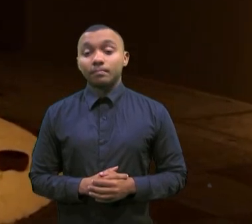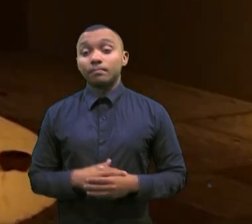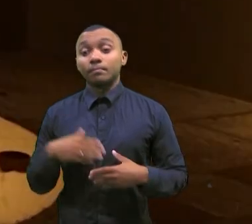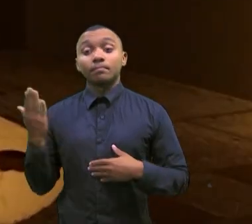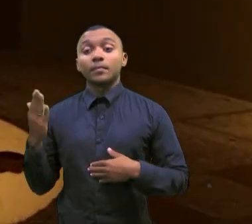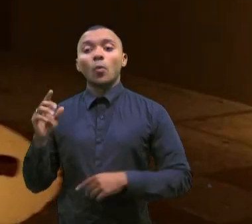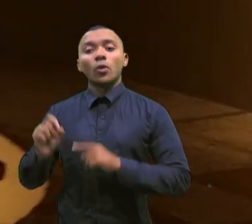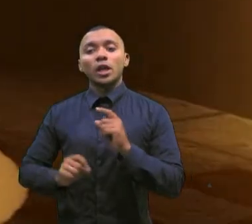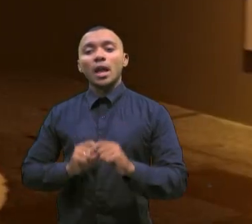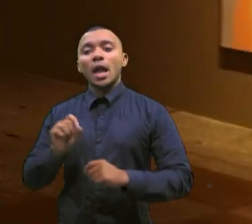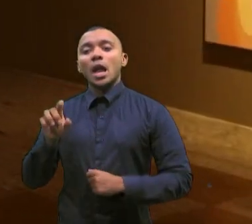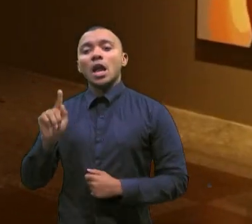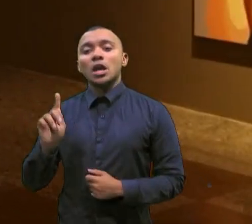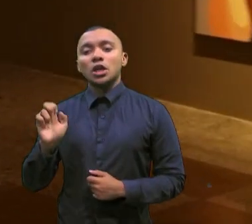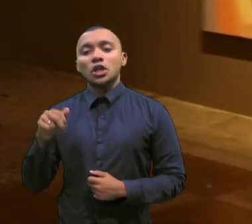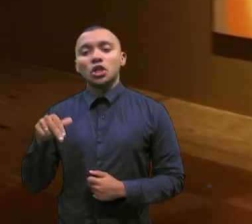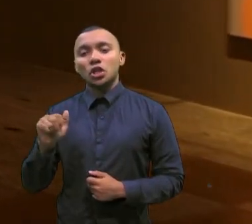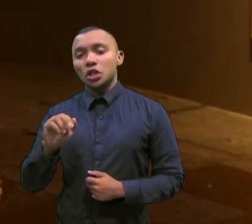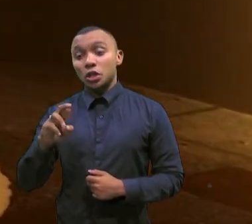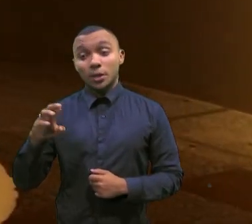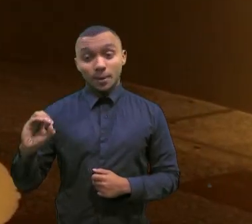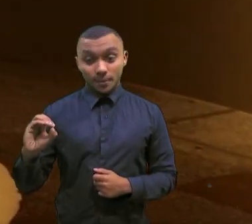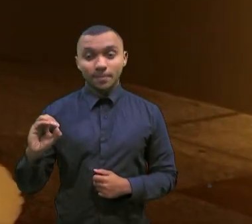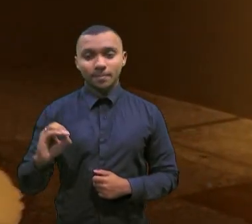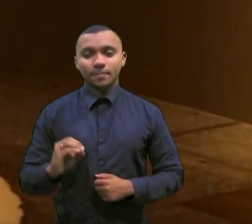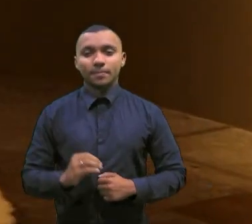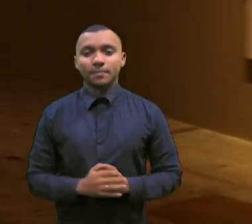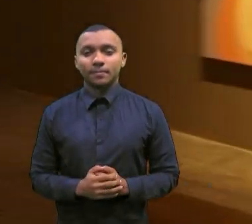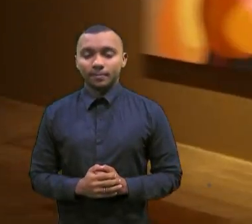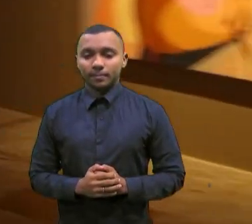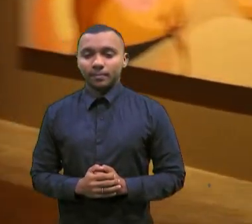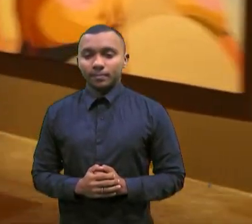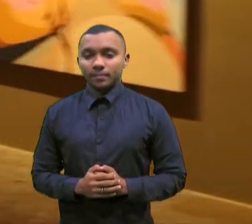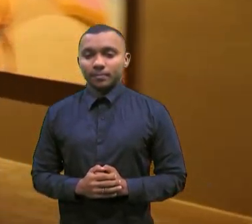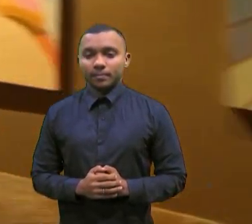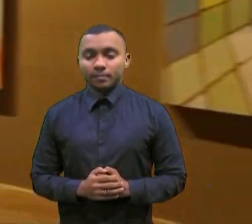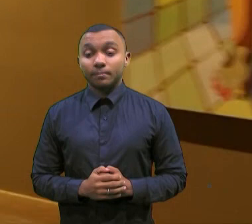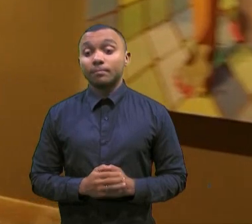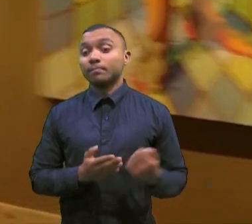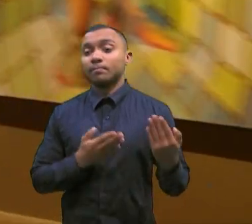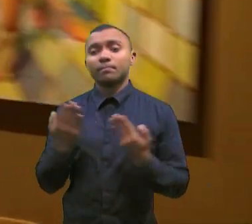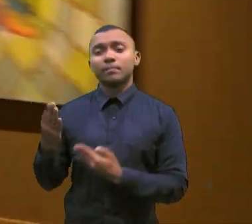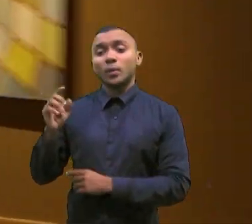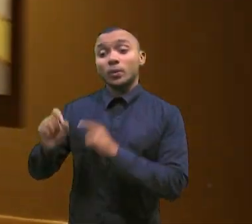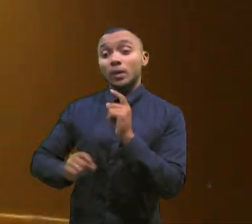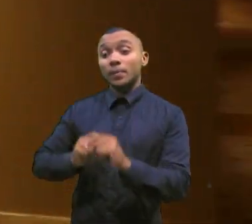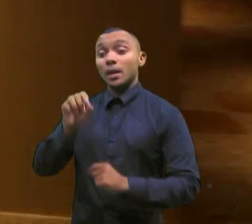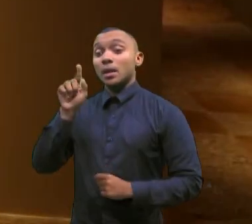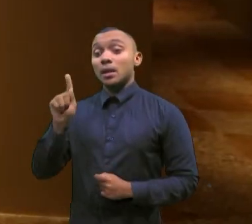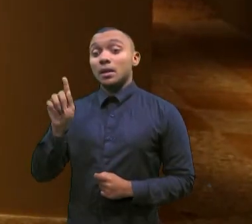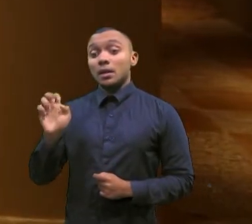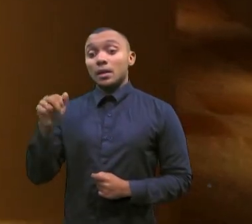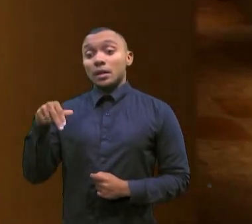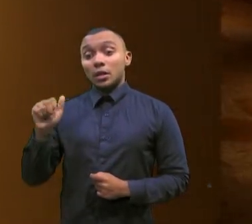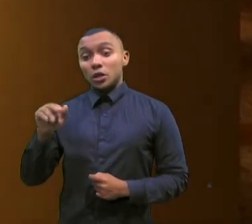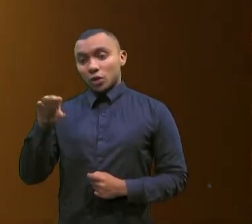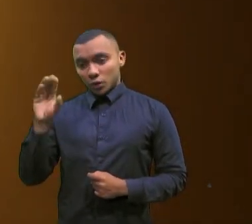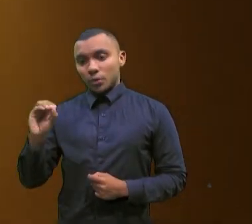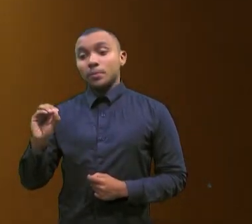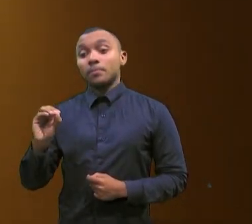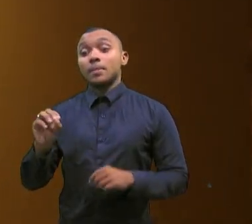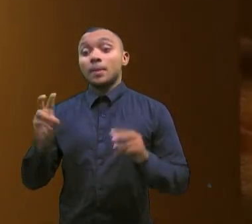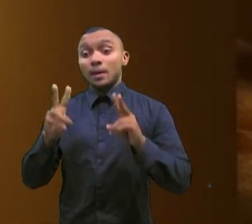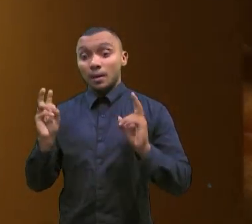explica para a gente, Isso. professora. Bem, aqui a gente está dentro do gênero, né? Que é um tema que hoje é relevante,